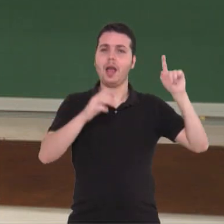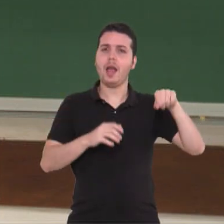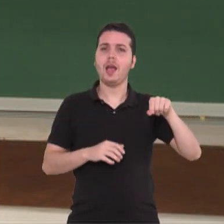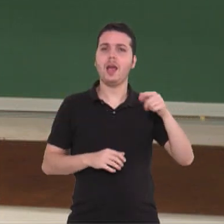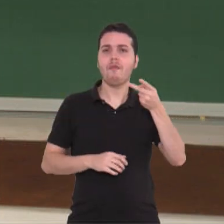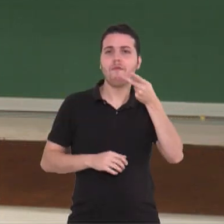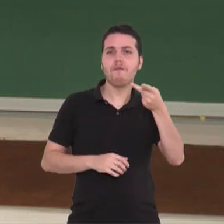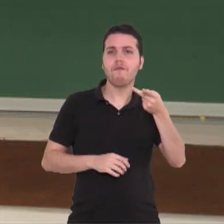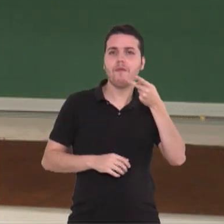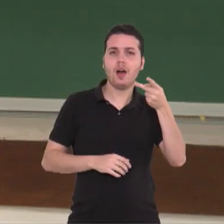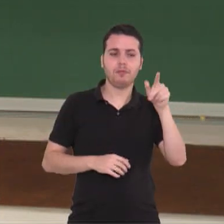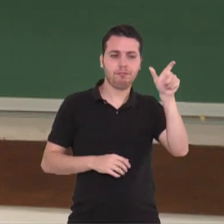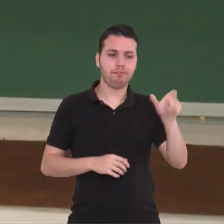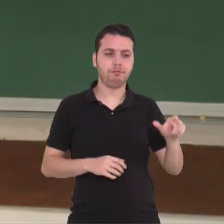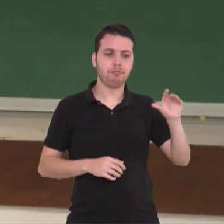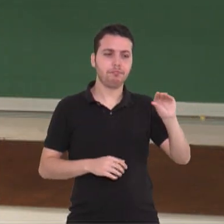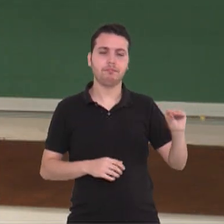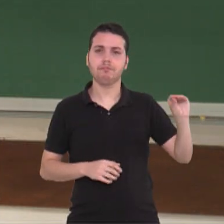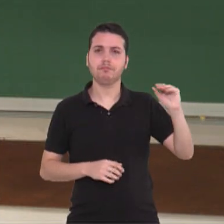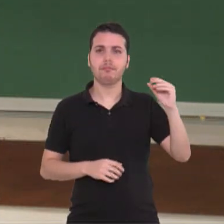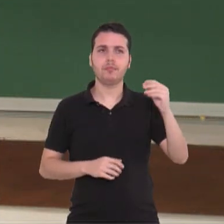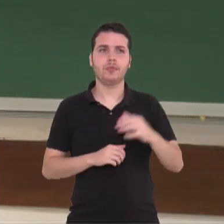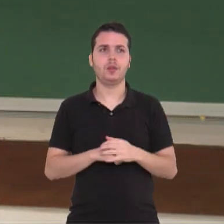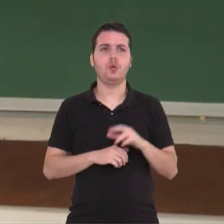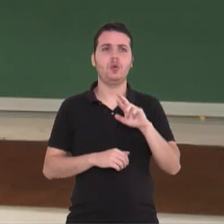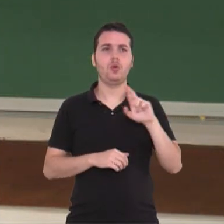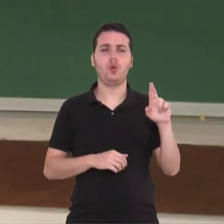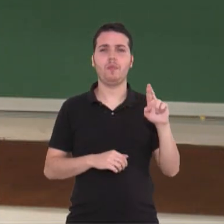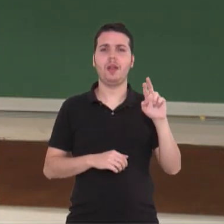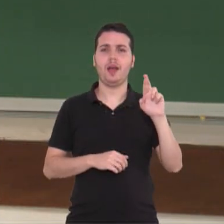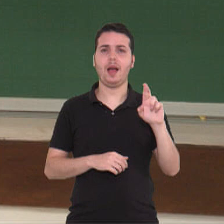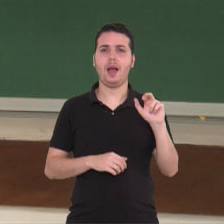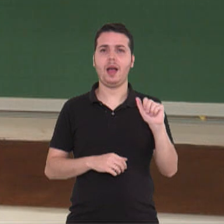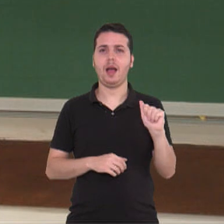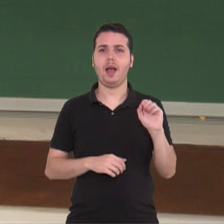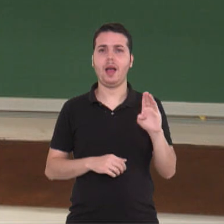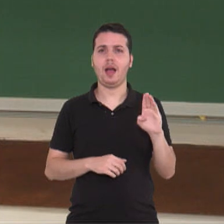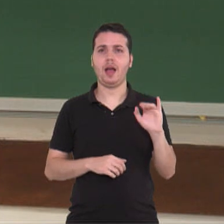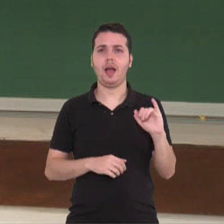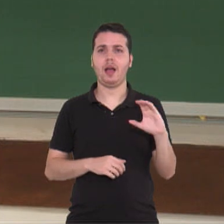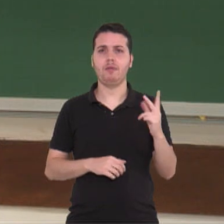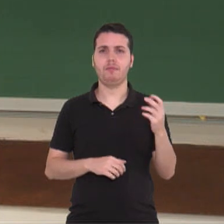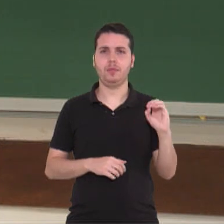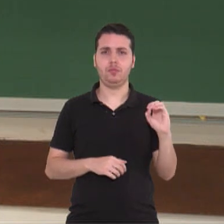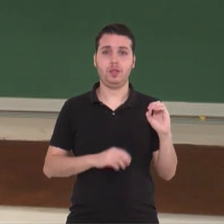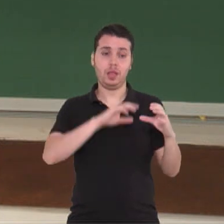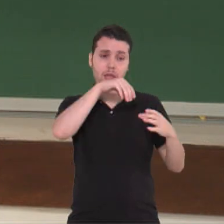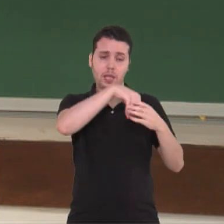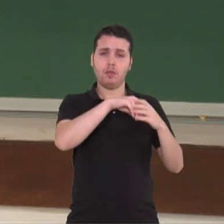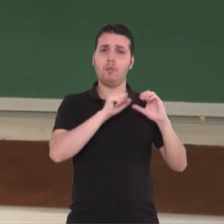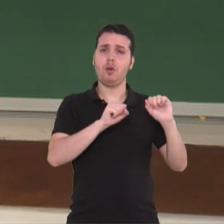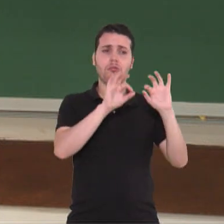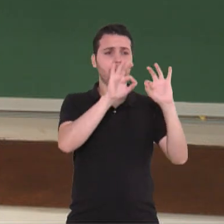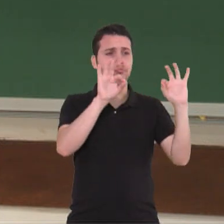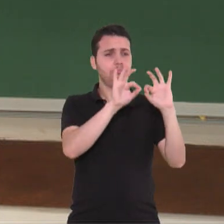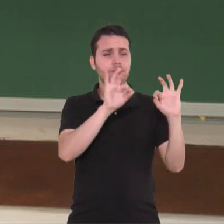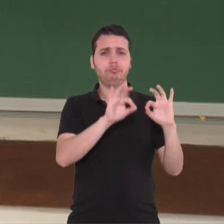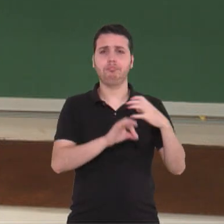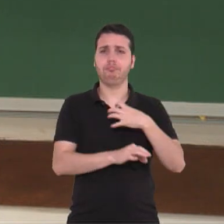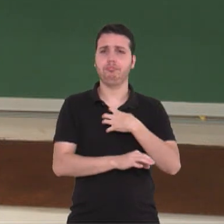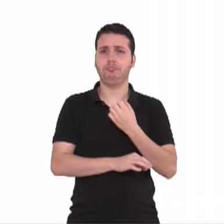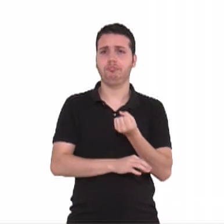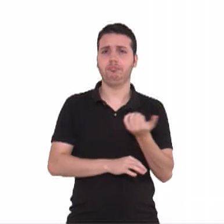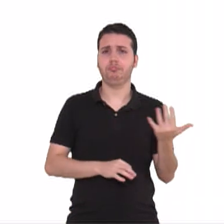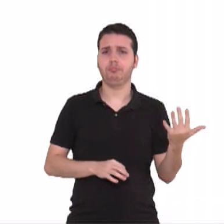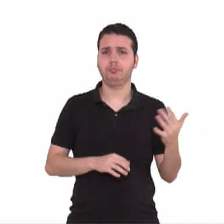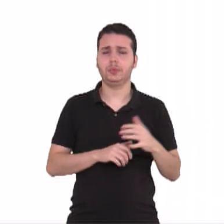nome disso daqui, ó, se chama rabicho. Dentro do balão, eu posso escrever de diversas formas. Dentro do